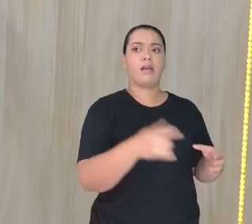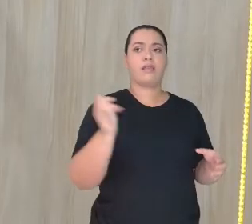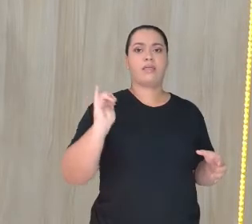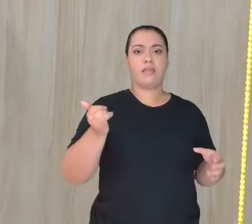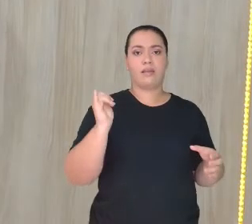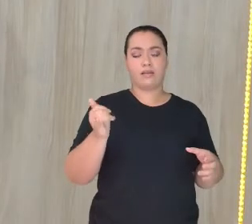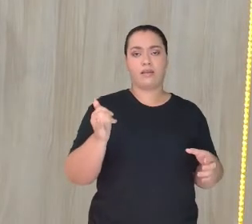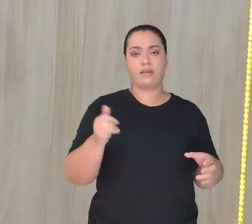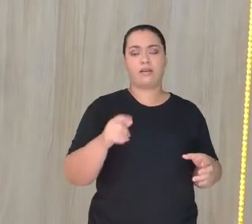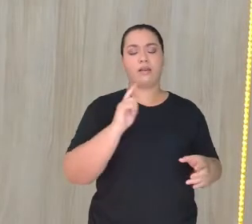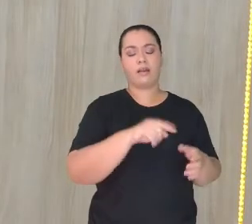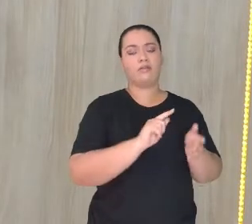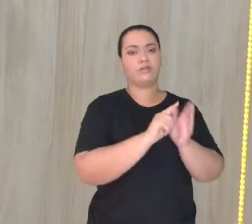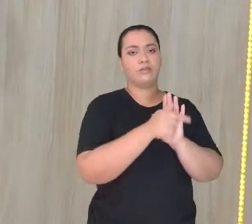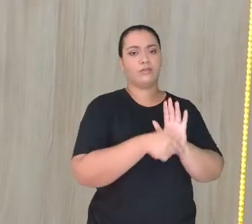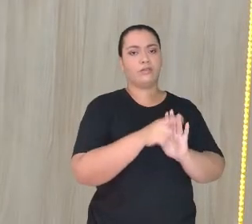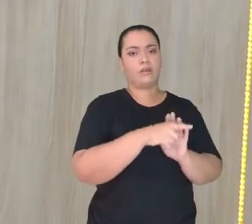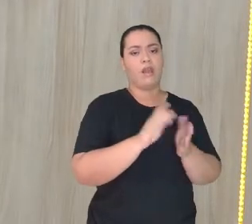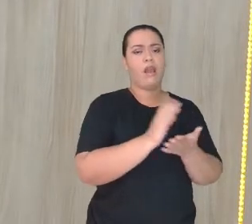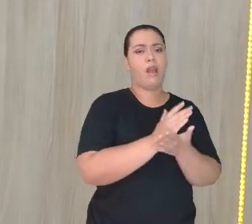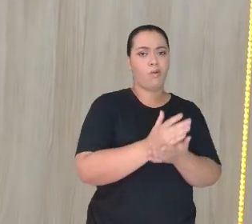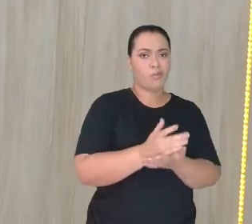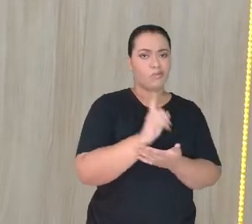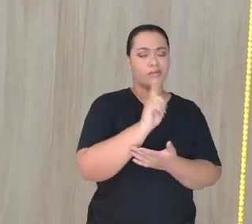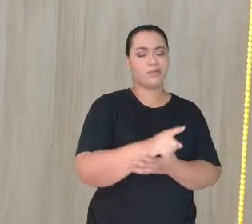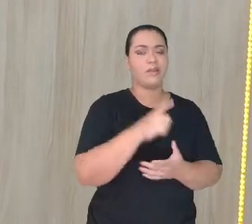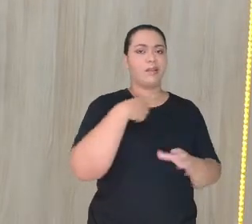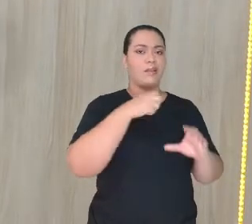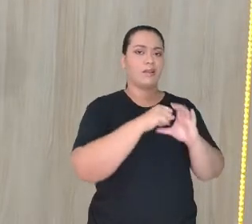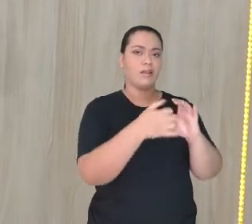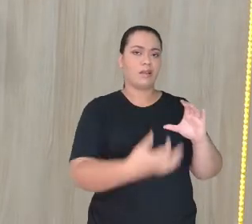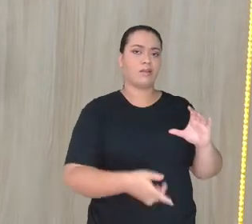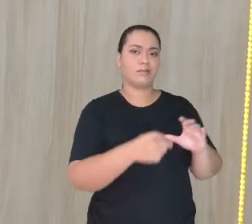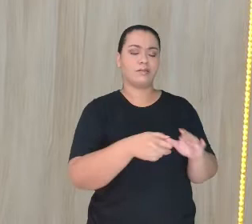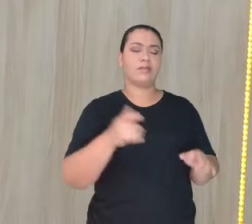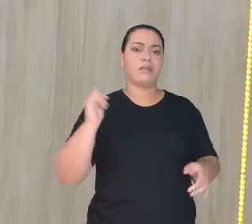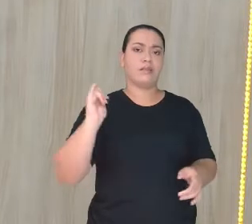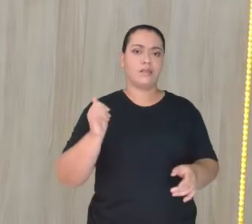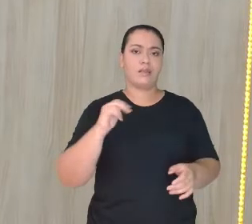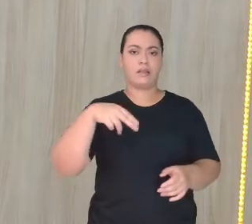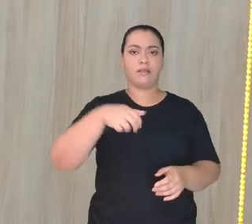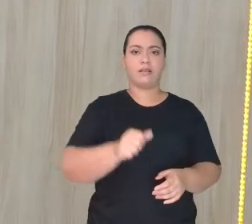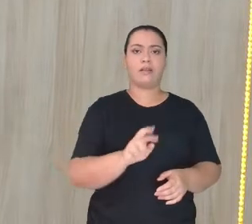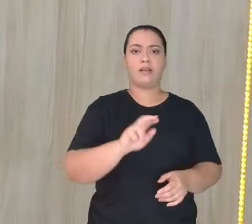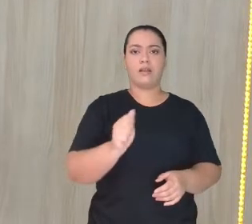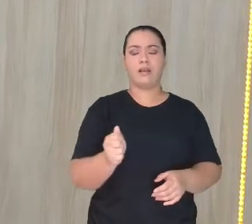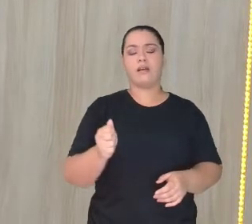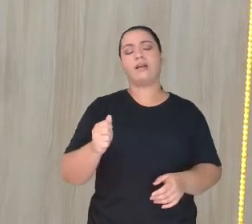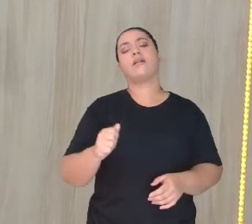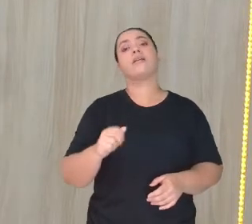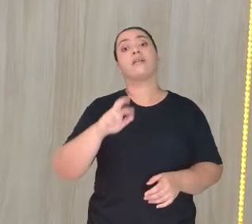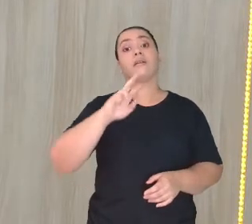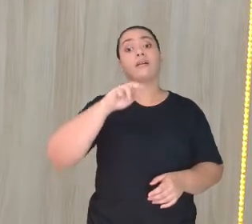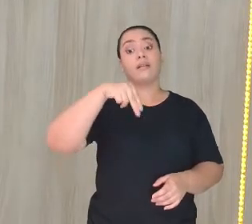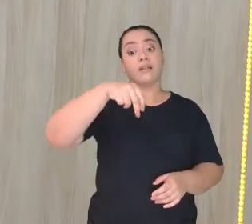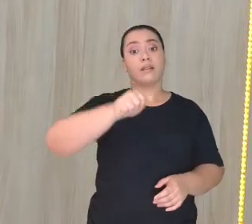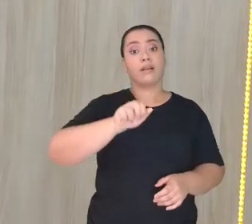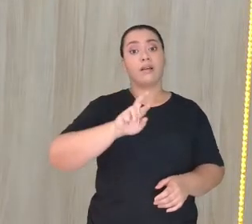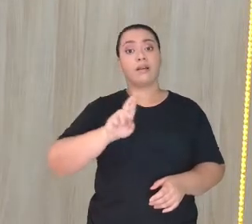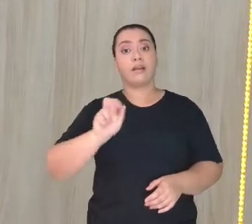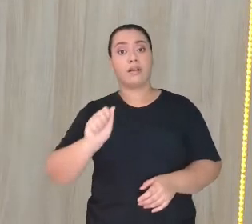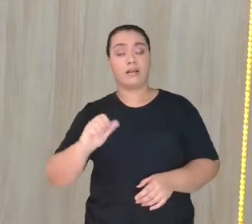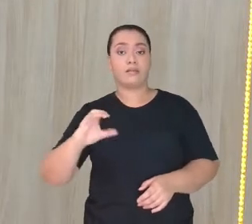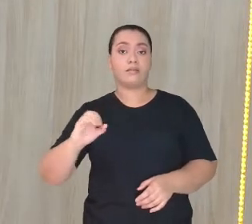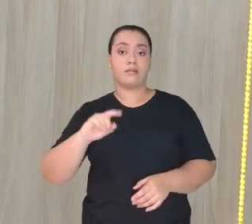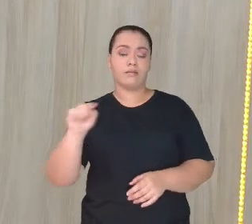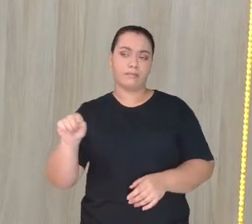iguais entre si, mas compartilham algumas semelhanças, como a narração, a narratividade, o contar uma história. Por isso, estão agrupados